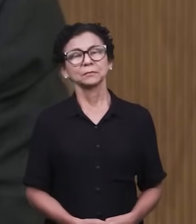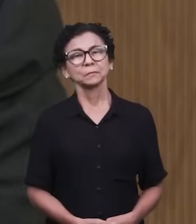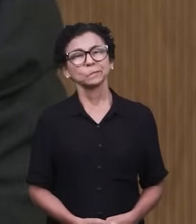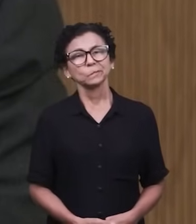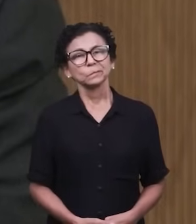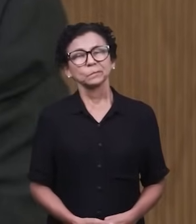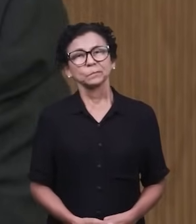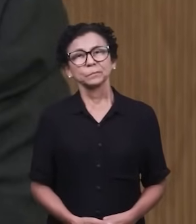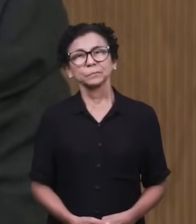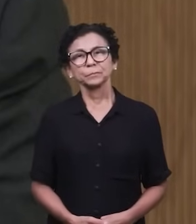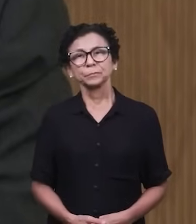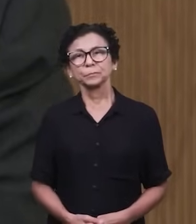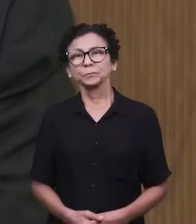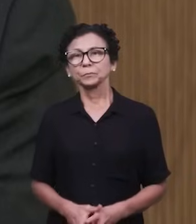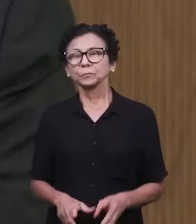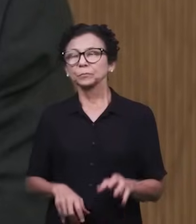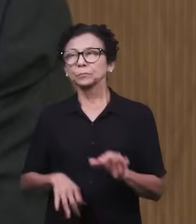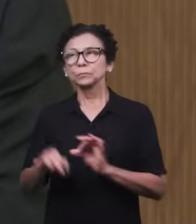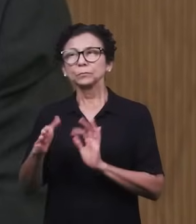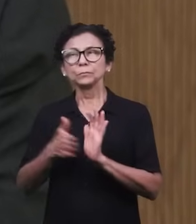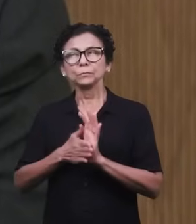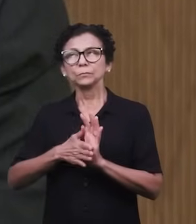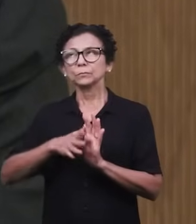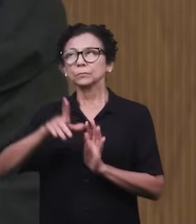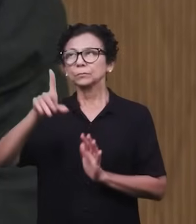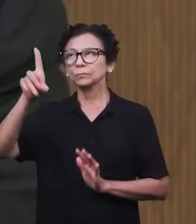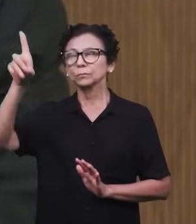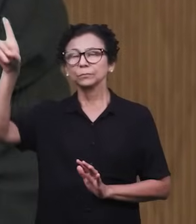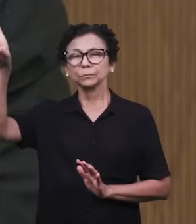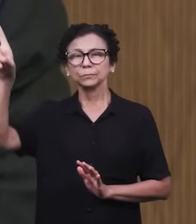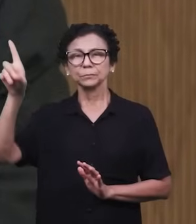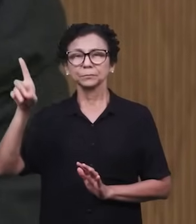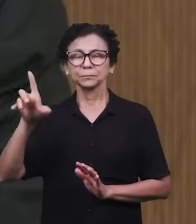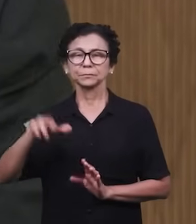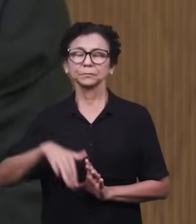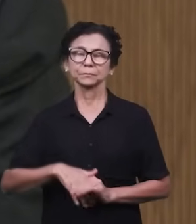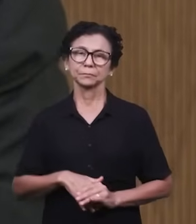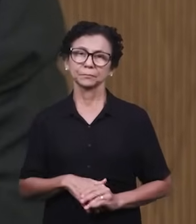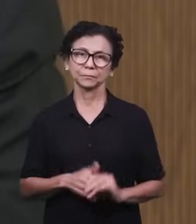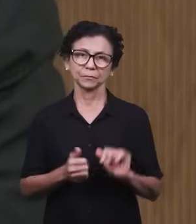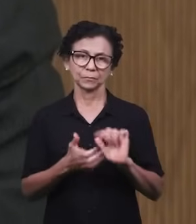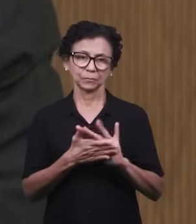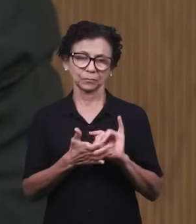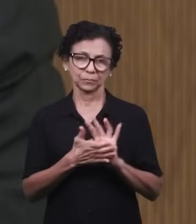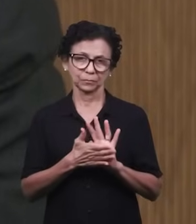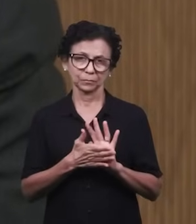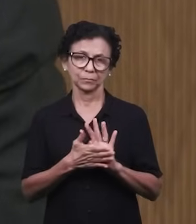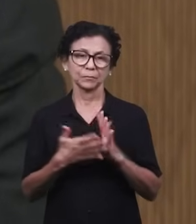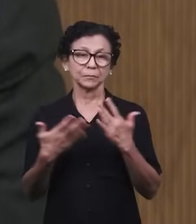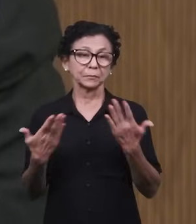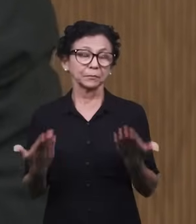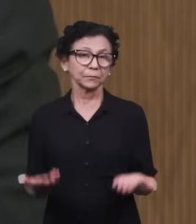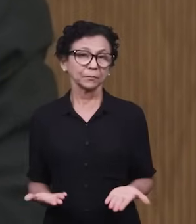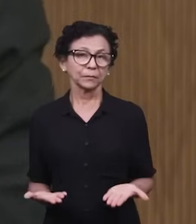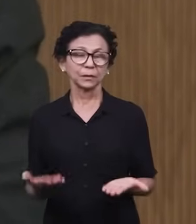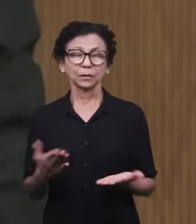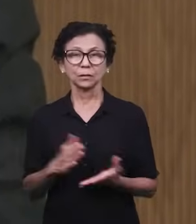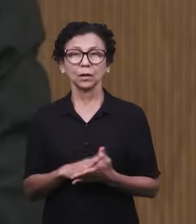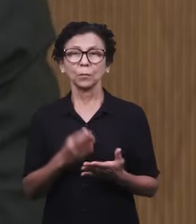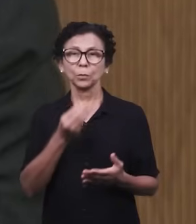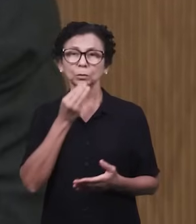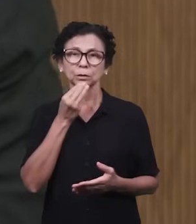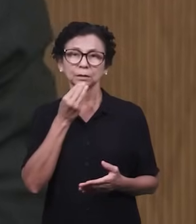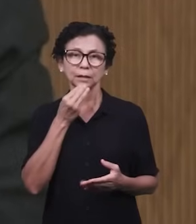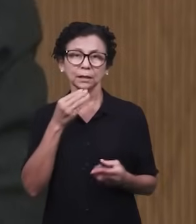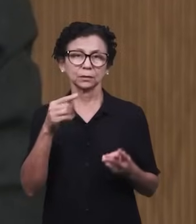foi colocando na nossa vida, uma semente que foi plantada, o louvor tem que permanecer. Então, quando a gente pôde trazer